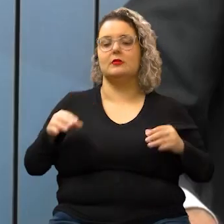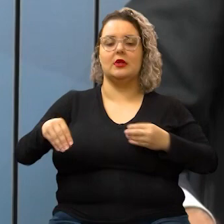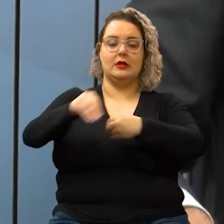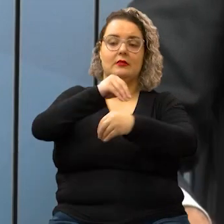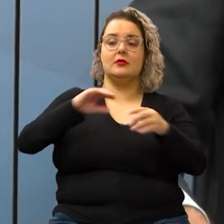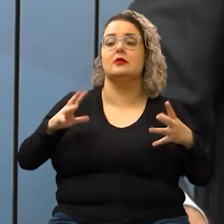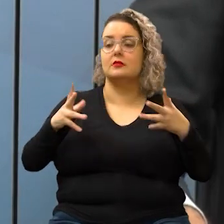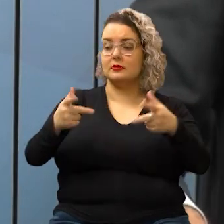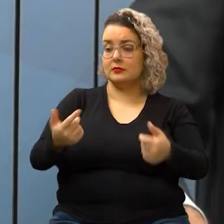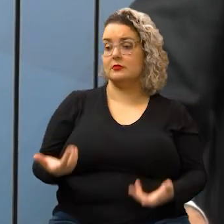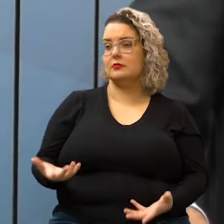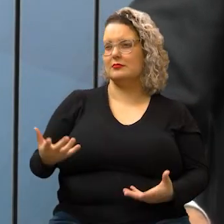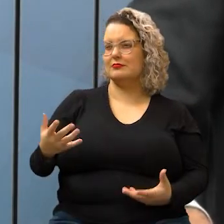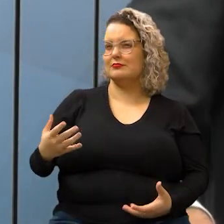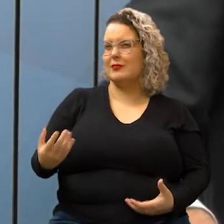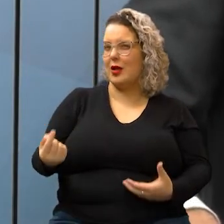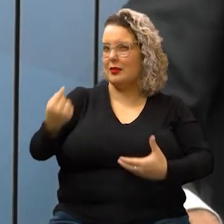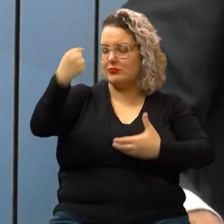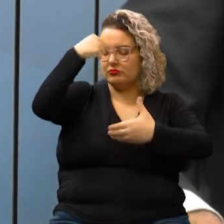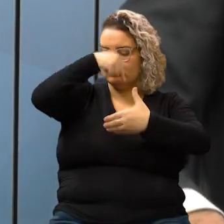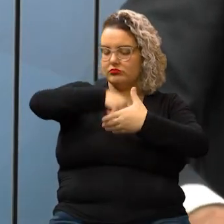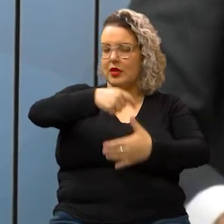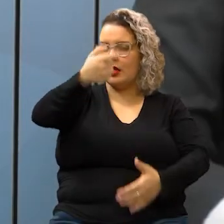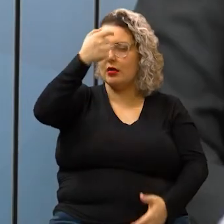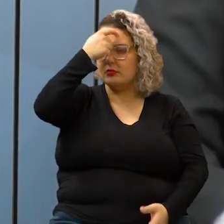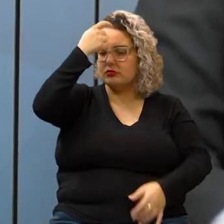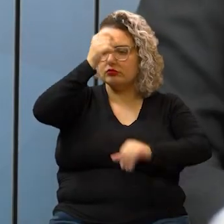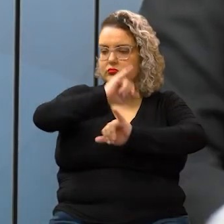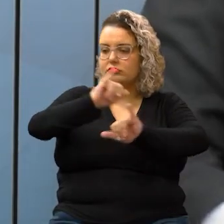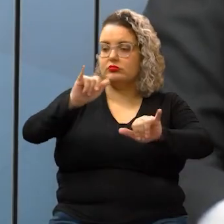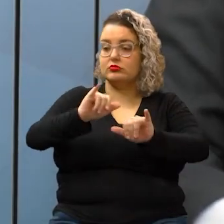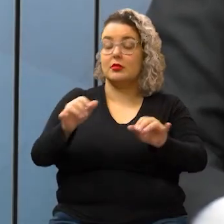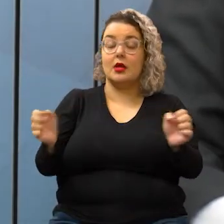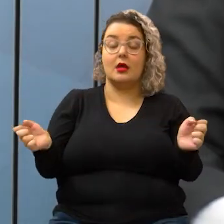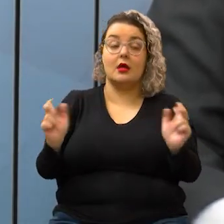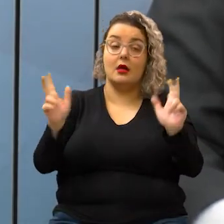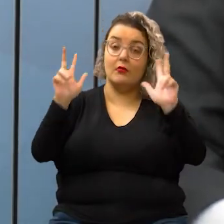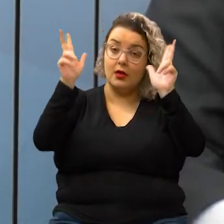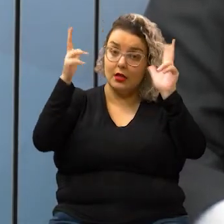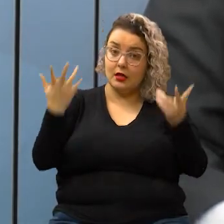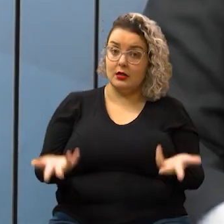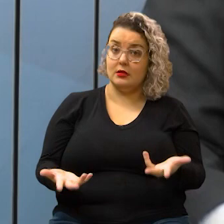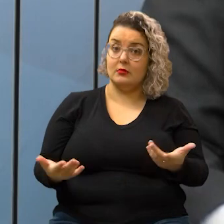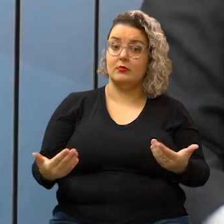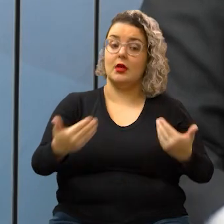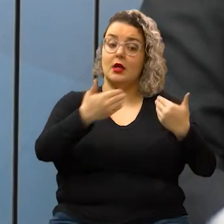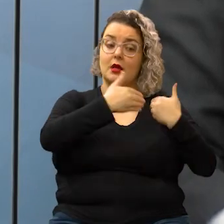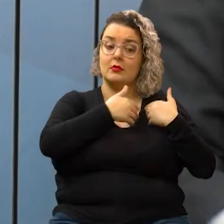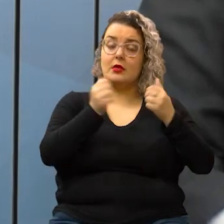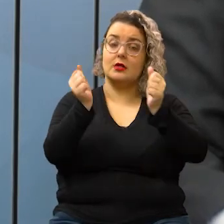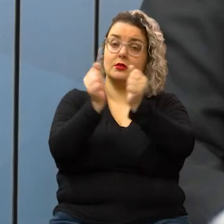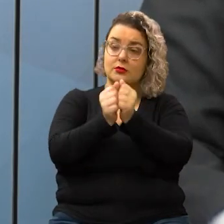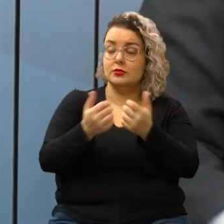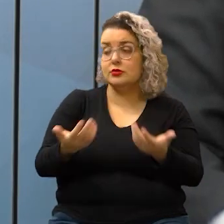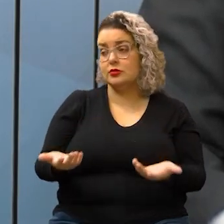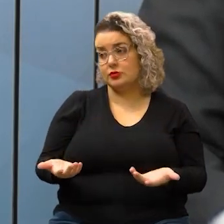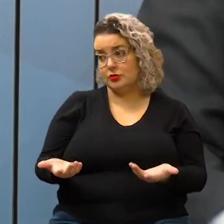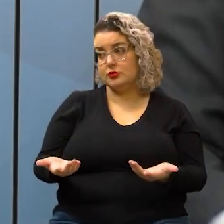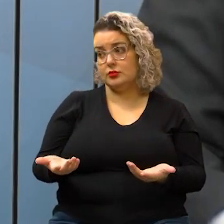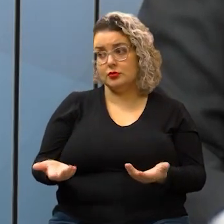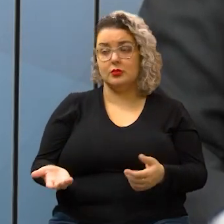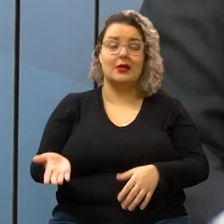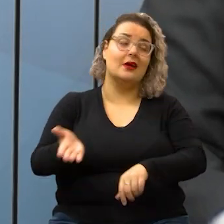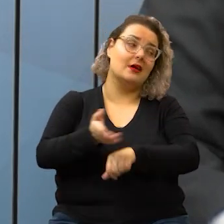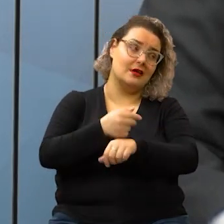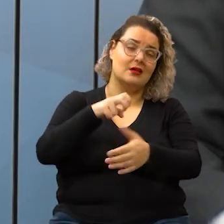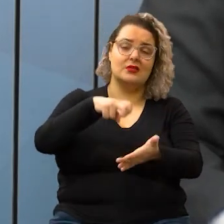primeiro com o espírito de conscientizar e chamar essa corresponsabilidade e coparticipação, antes de